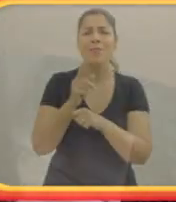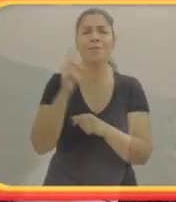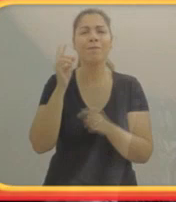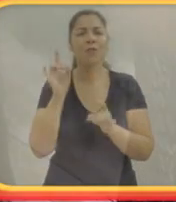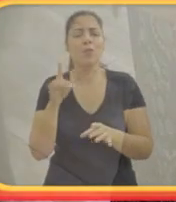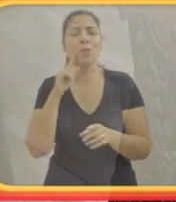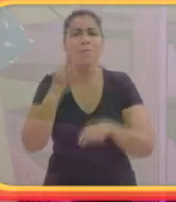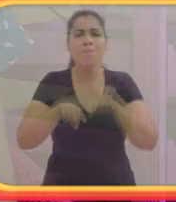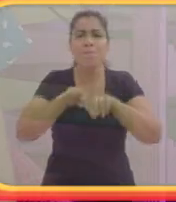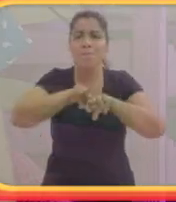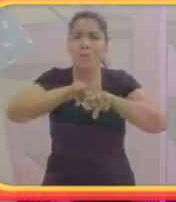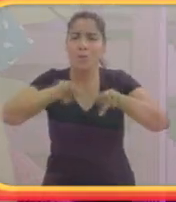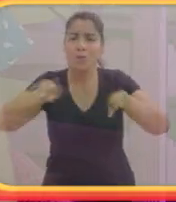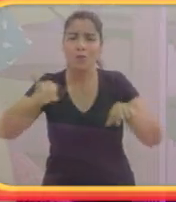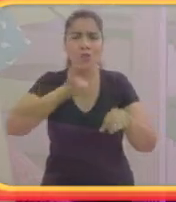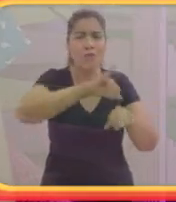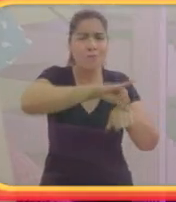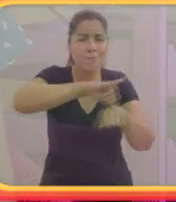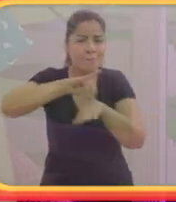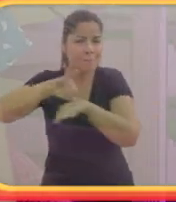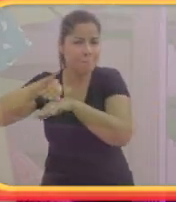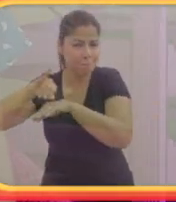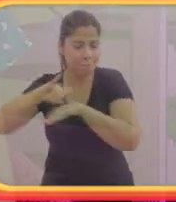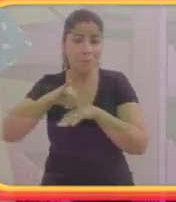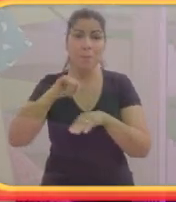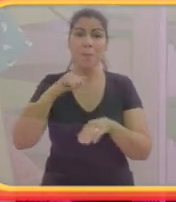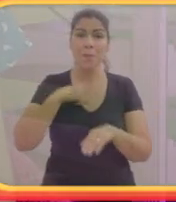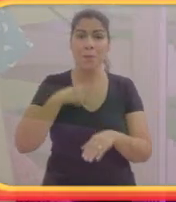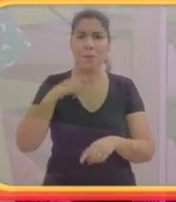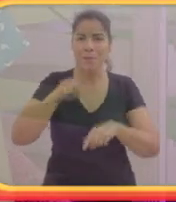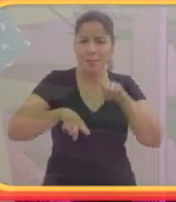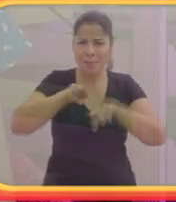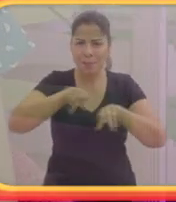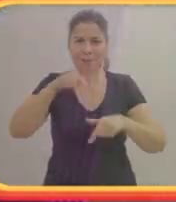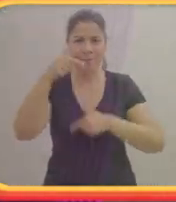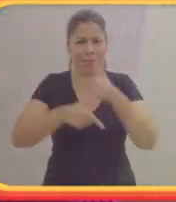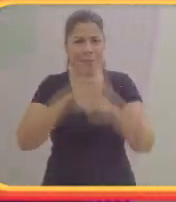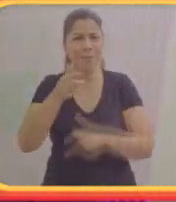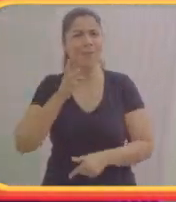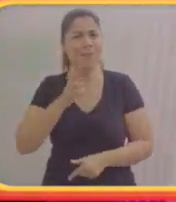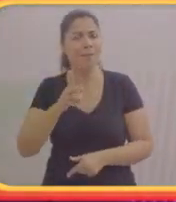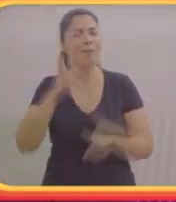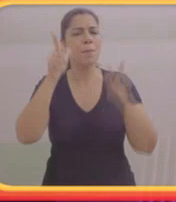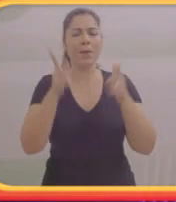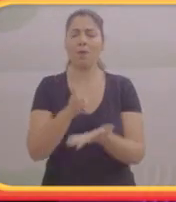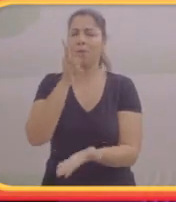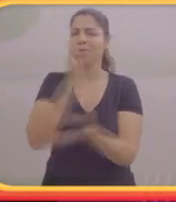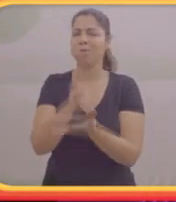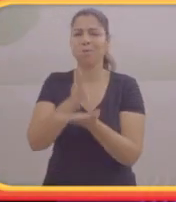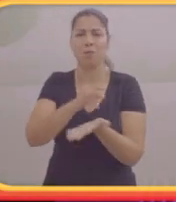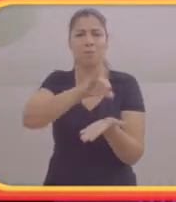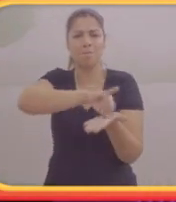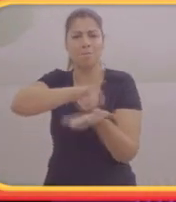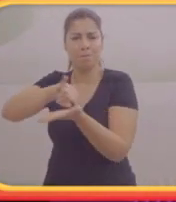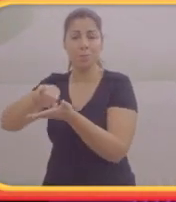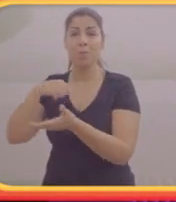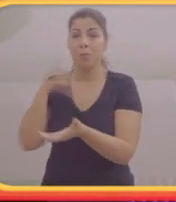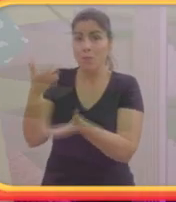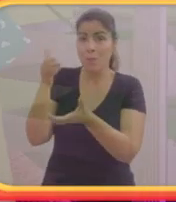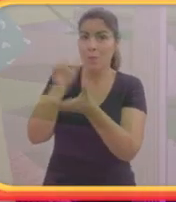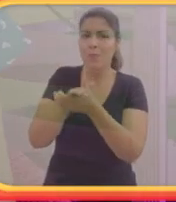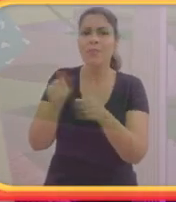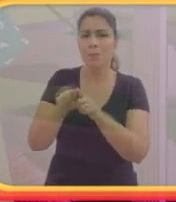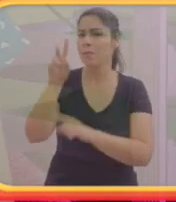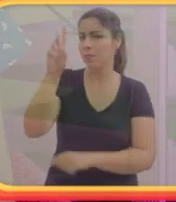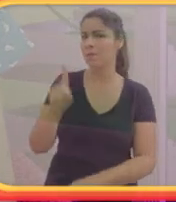programa especial. Aqui no meu salão, procuramos deixar sempre os produtos e meu material de trabalho sempre no mesmo lugar. E meu